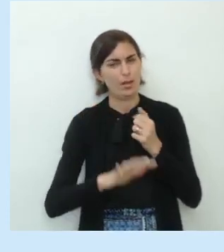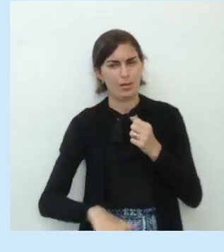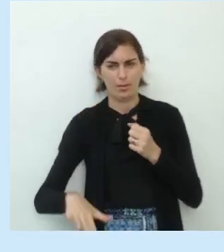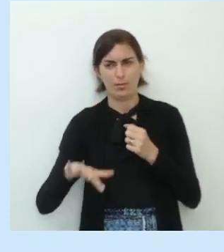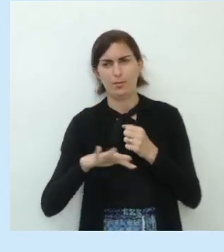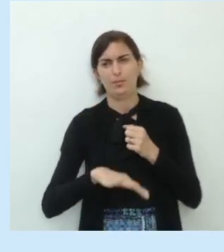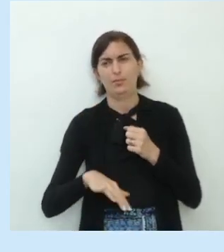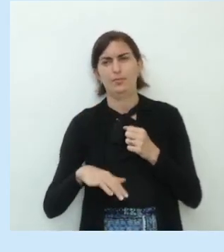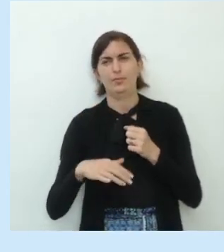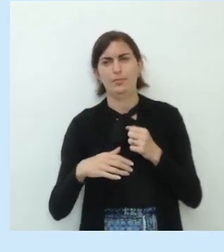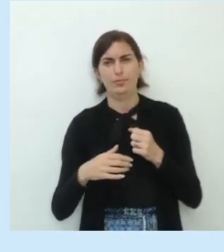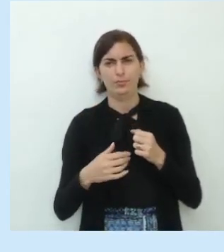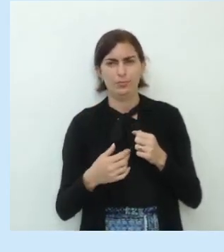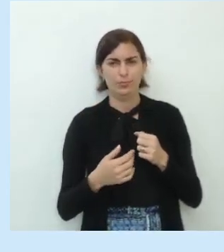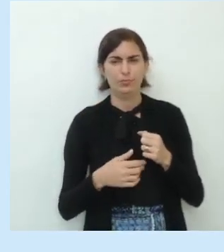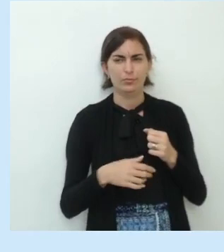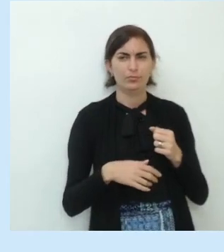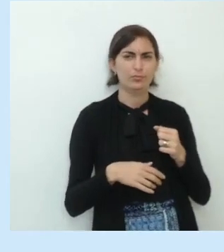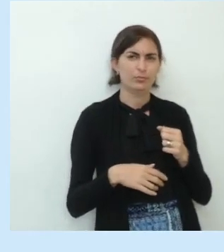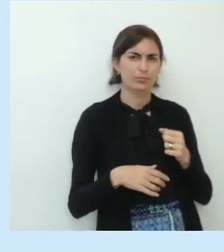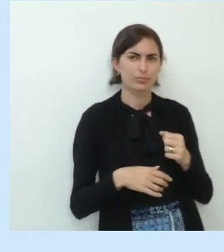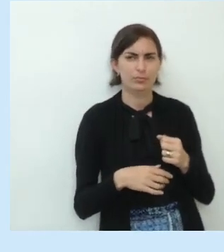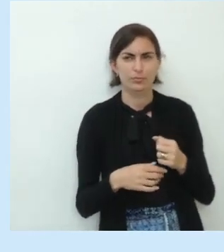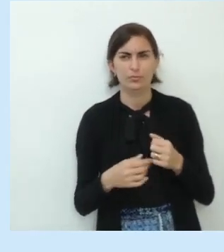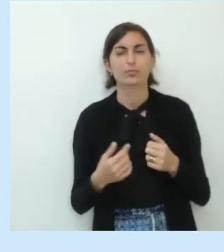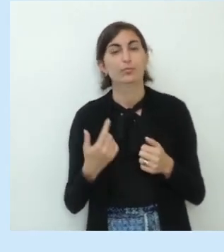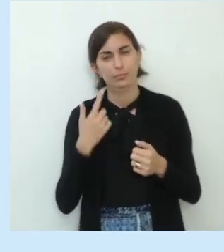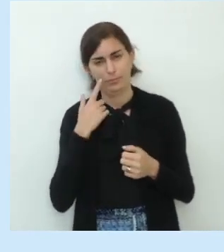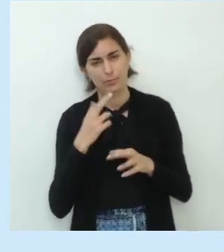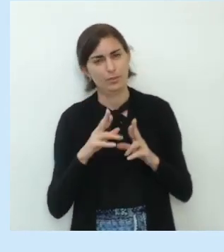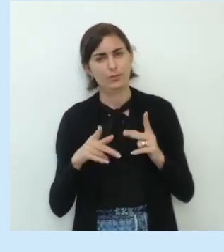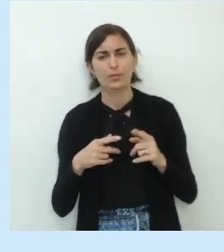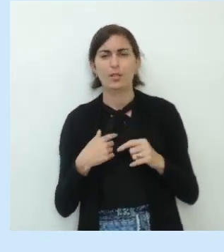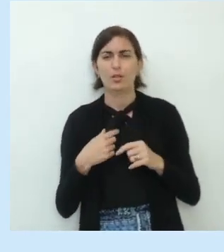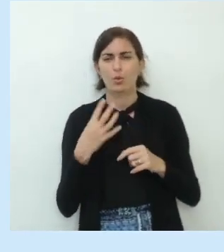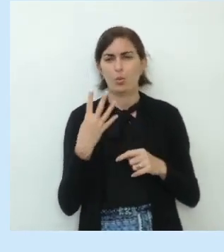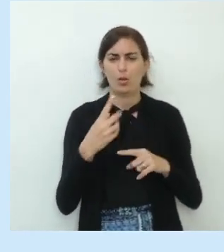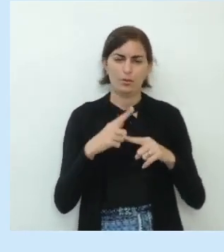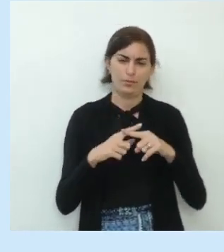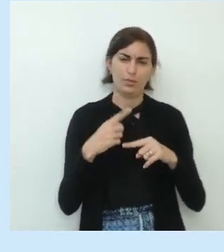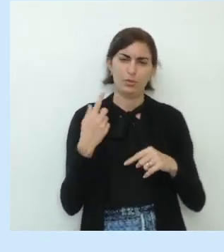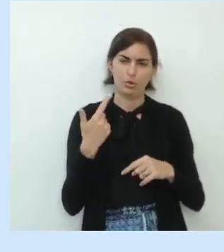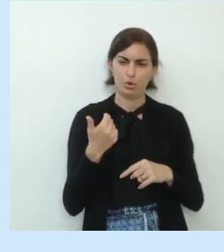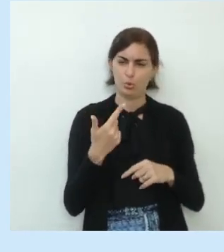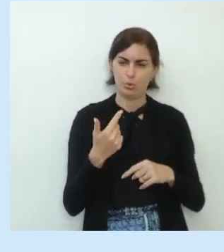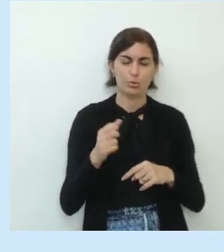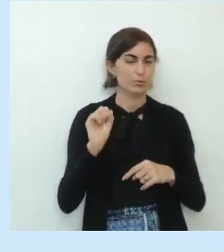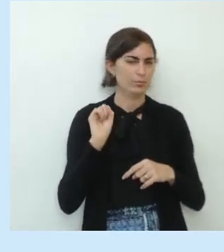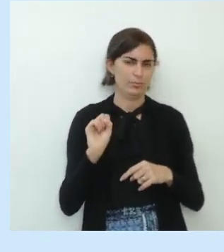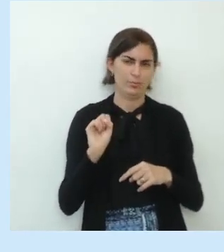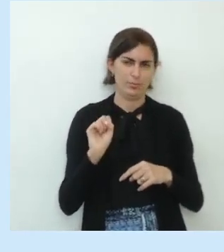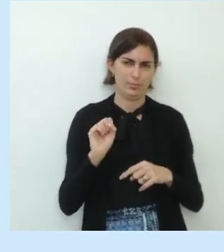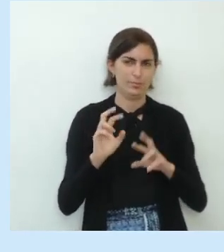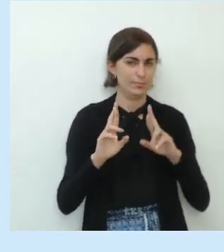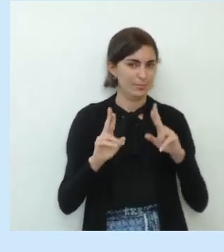bom? Porque se for área, a proporcionalidade é completamente diferente. Seria 4 vezes 2, seria 8. Olha como a diferença é grande